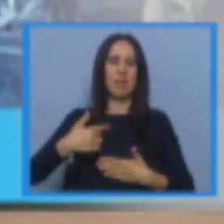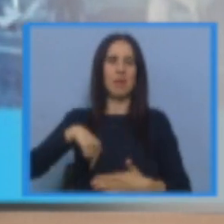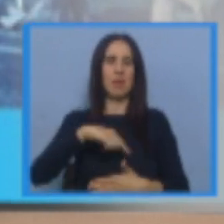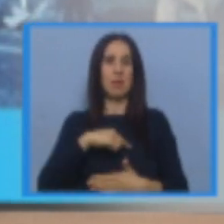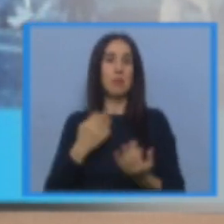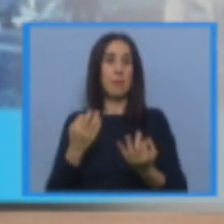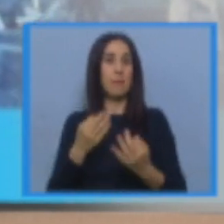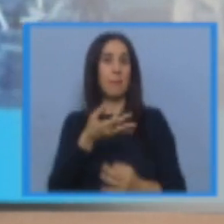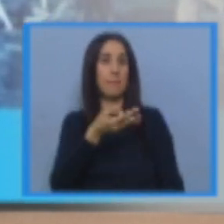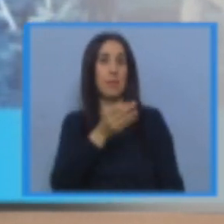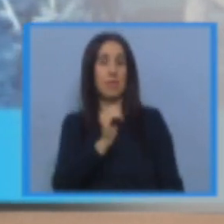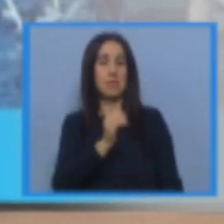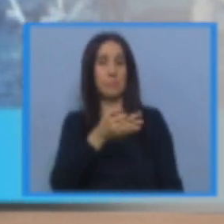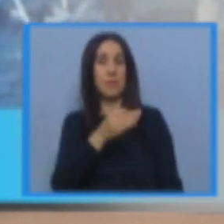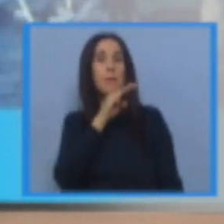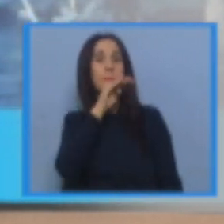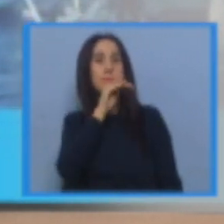e também à PSP e